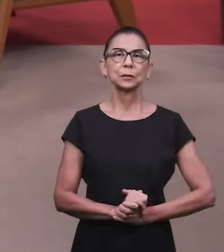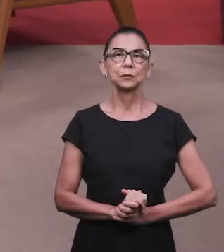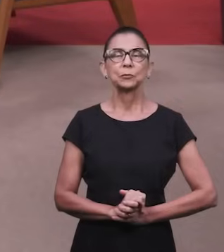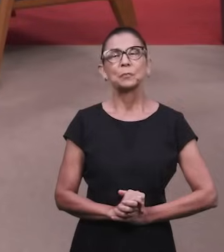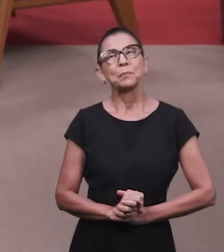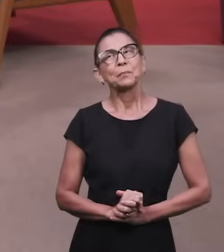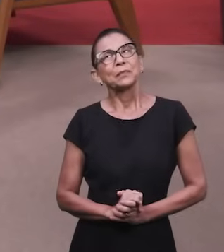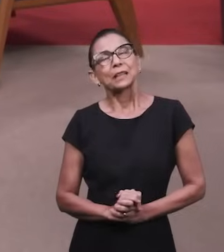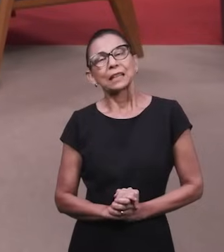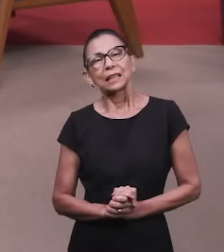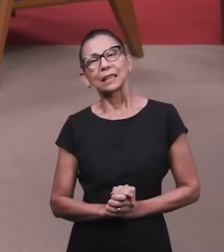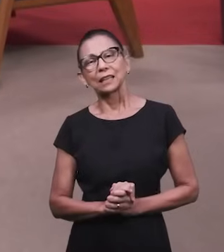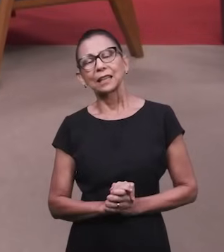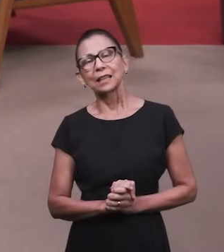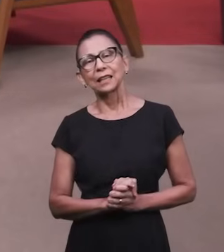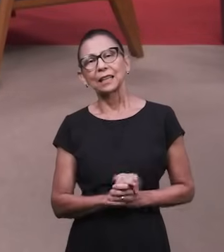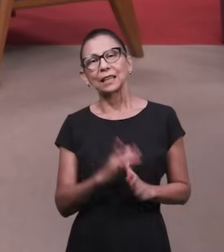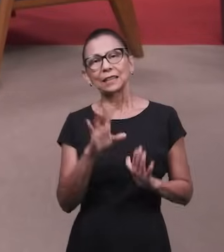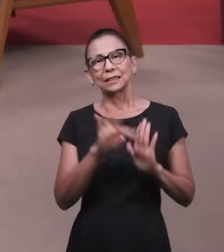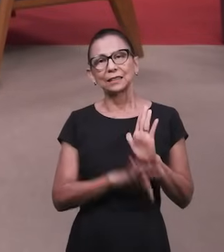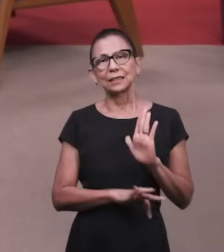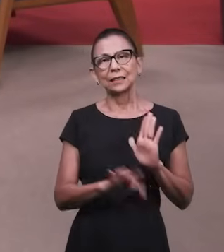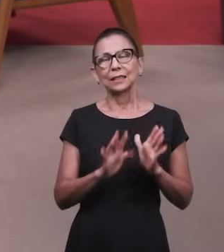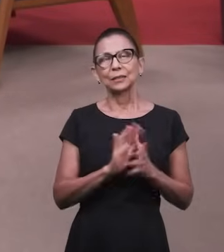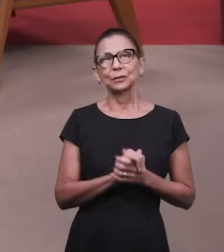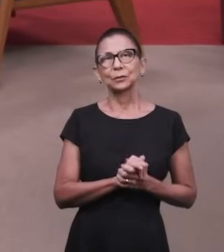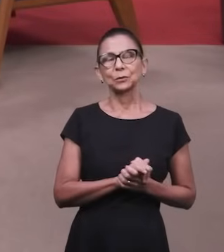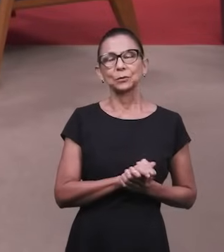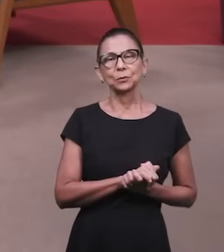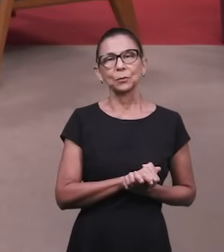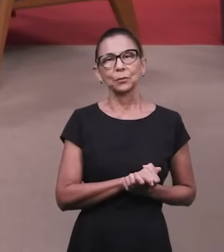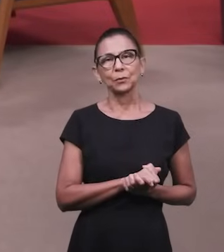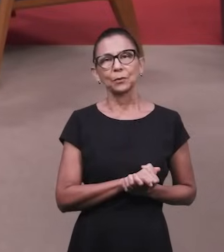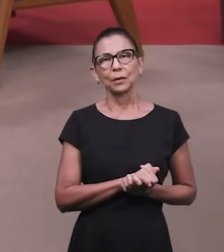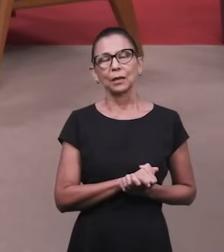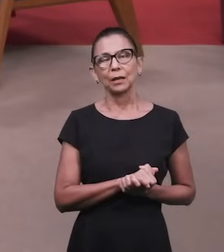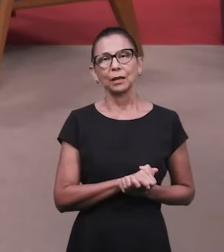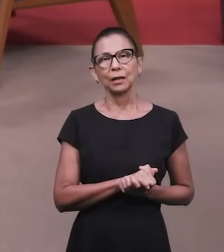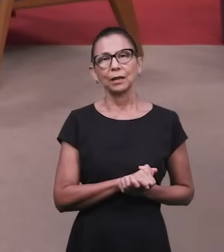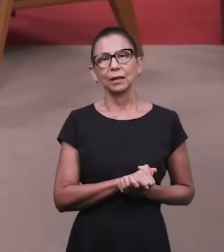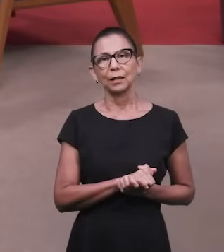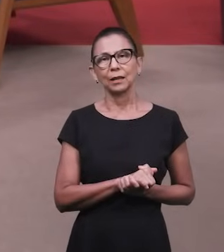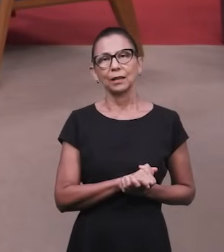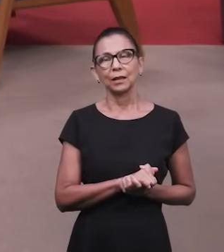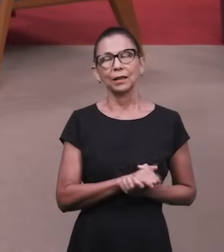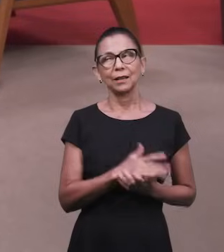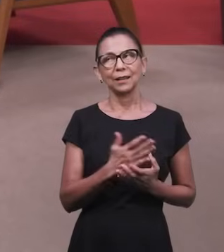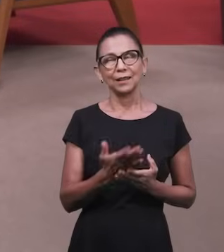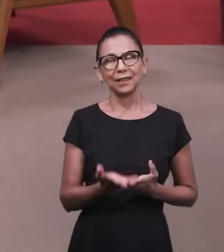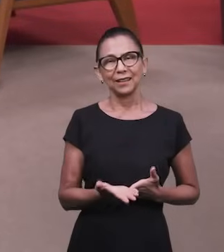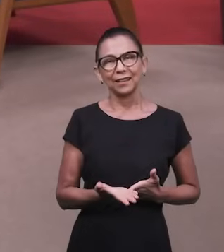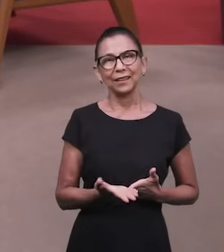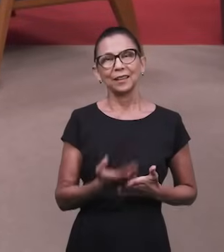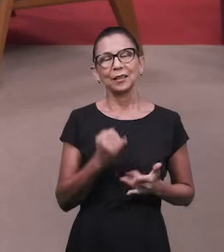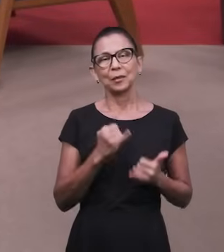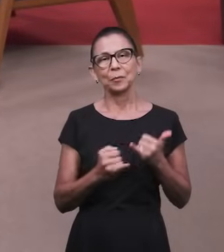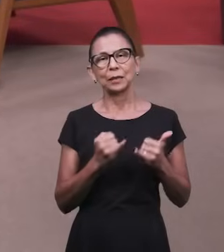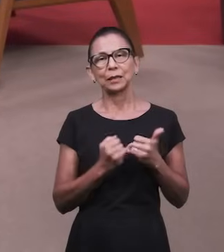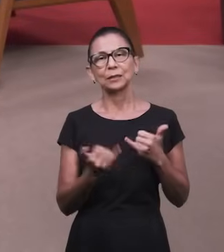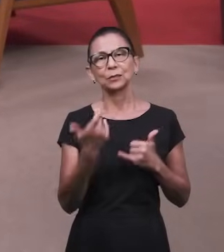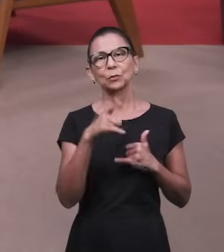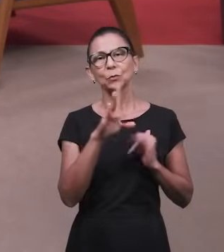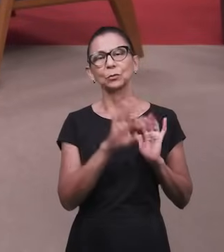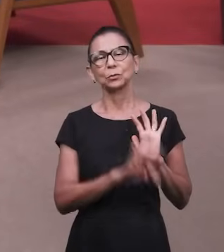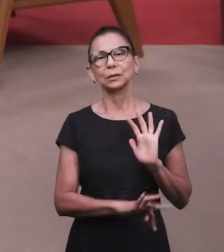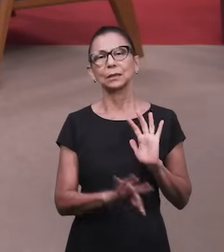buscar-me-eis, né, e me achareis, quando me buscar de todo o vosso coração. Quer dizer, no tempo aceitável. Há um tempo